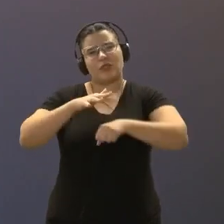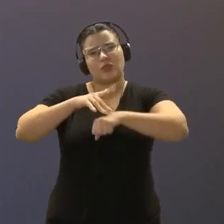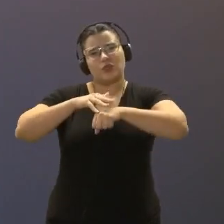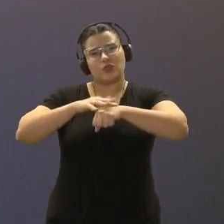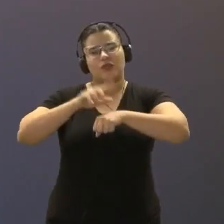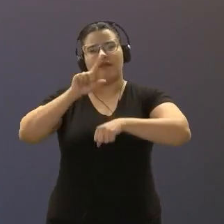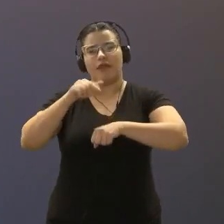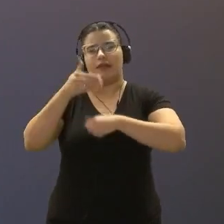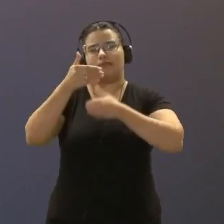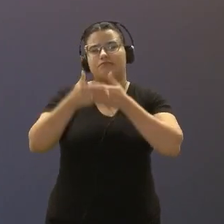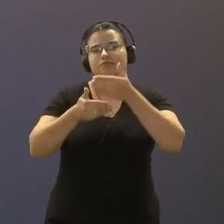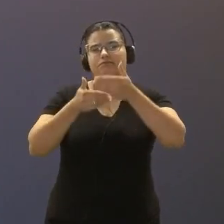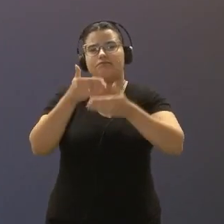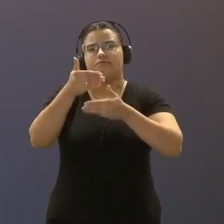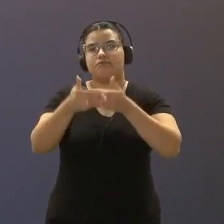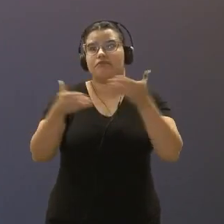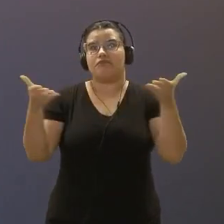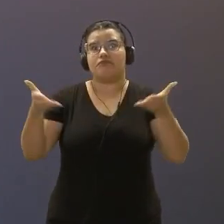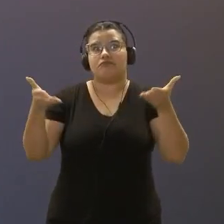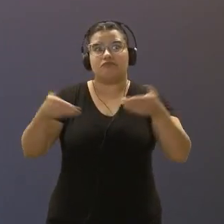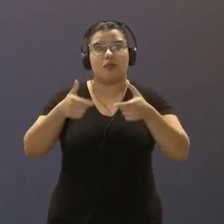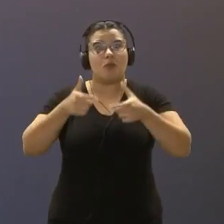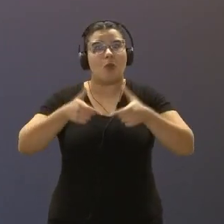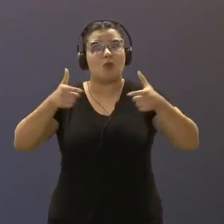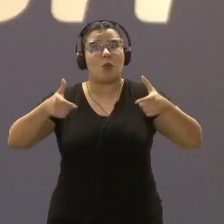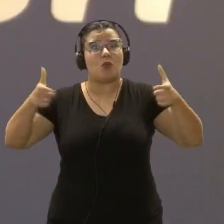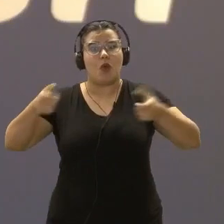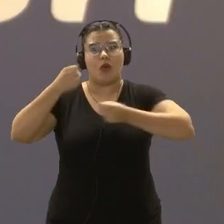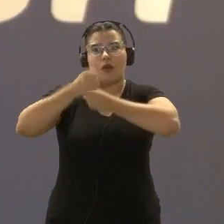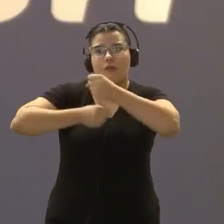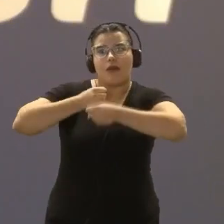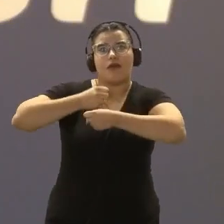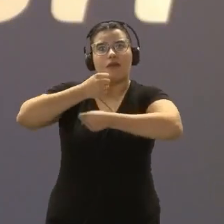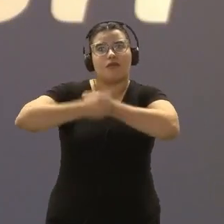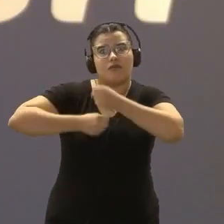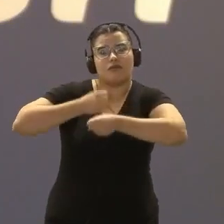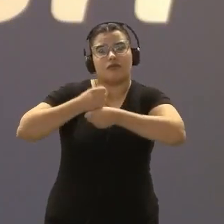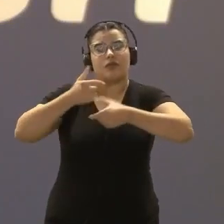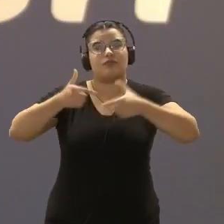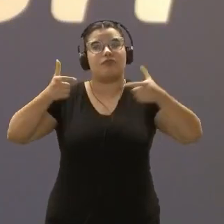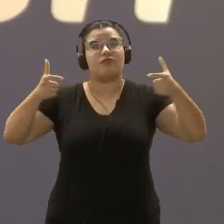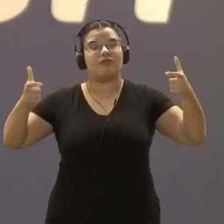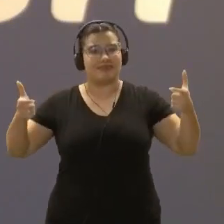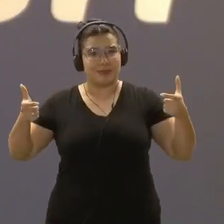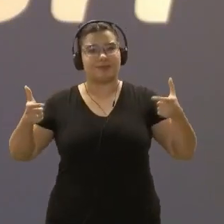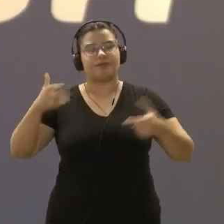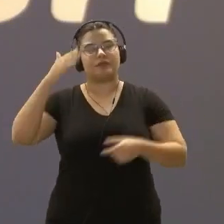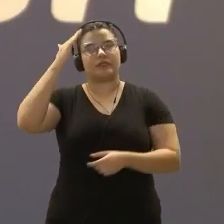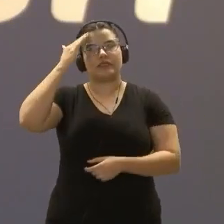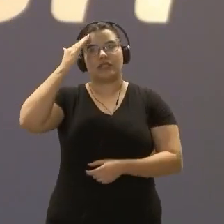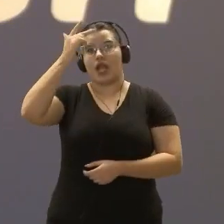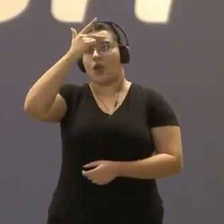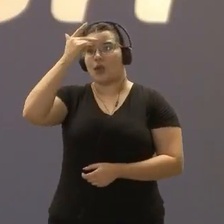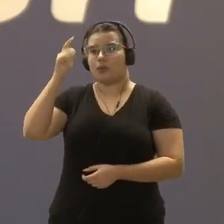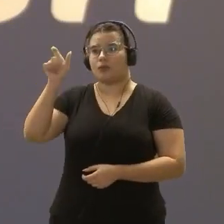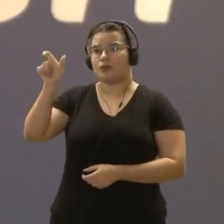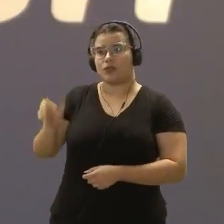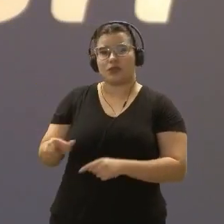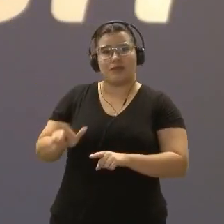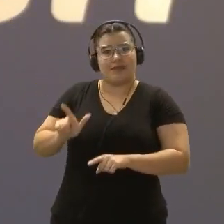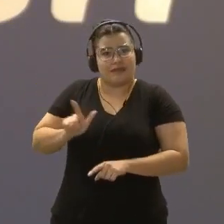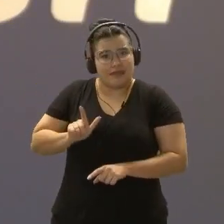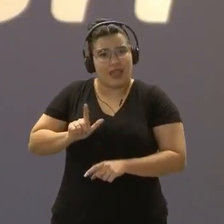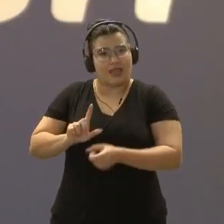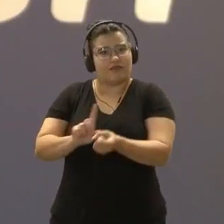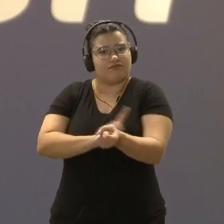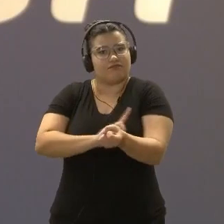sua incidência em crescimento ao longo dos anos. A gente sabe o quanto que o indivíduo com diabetes pode